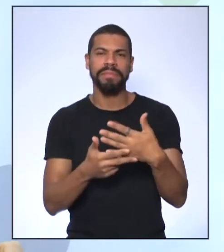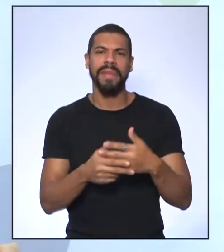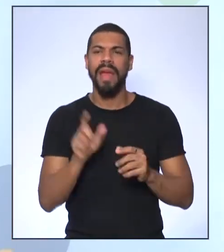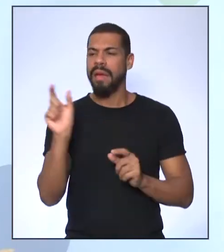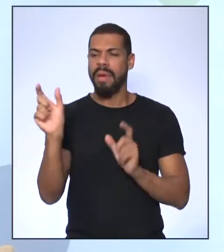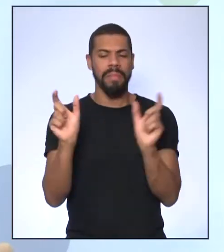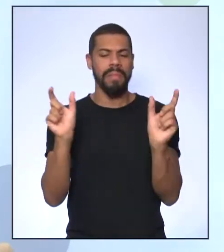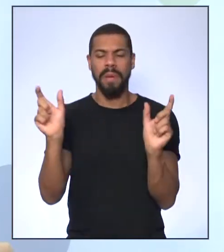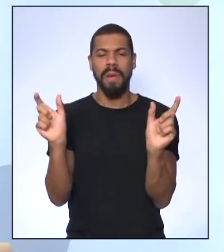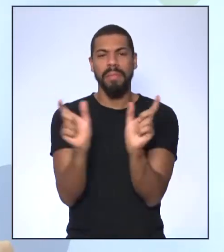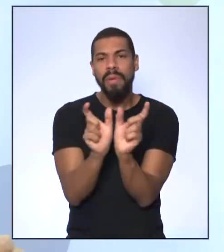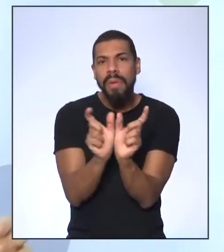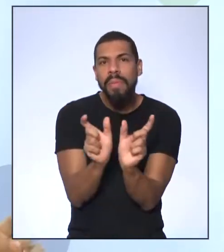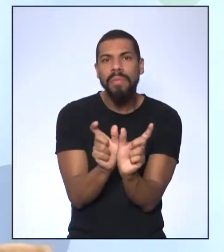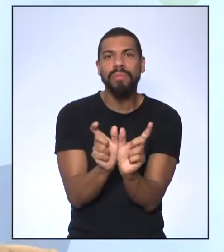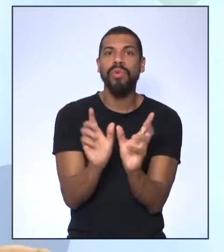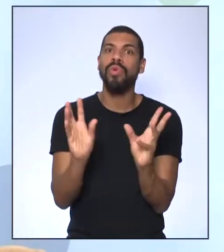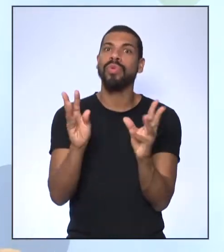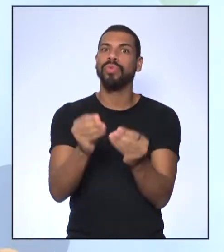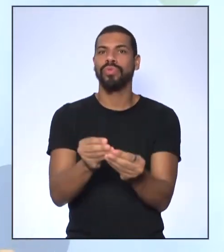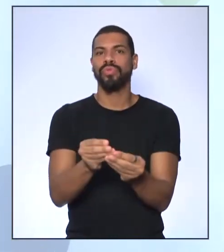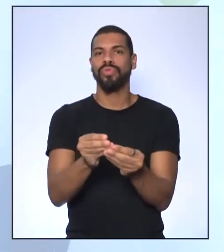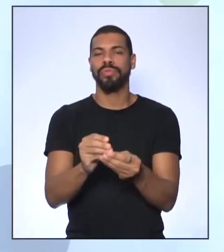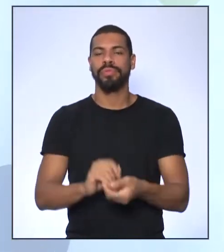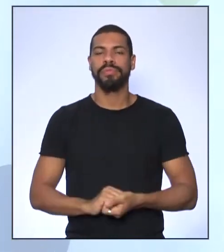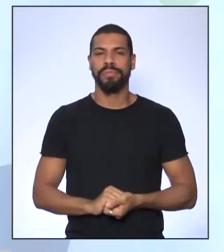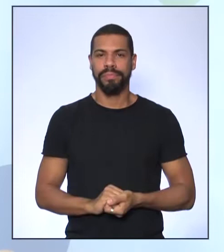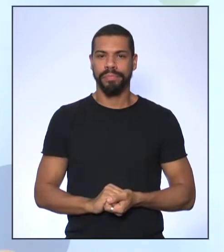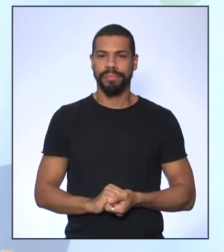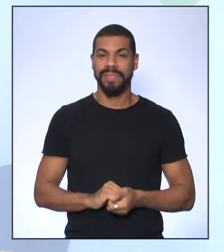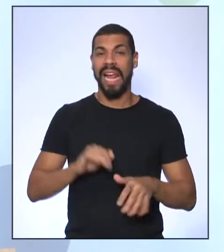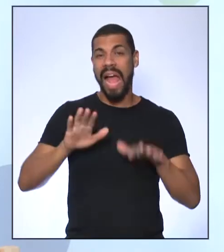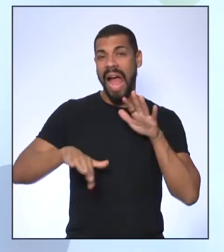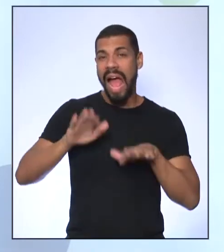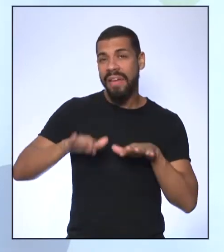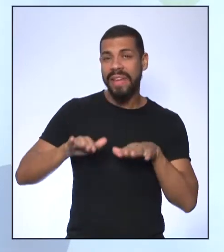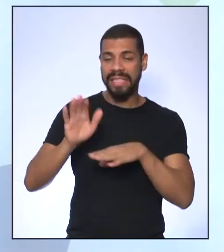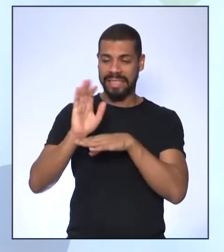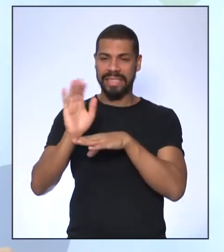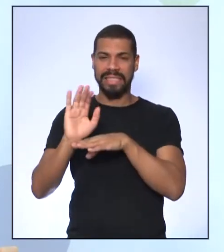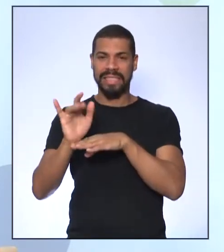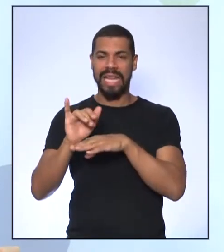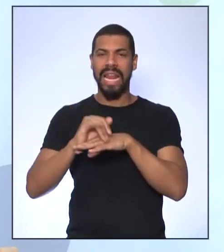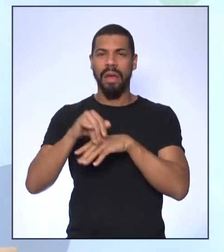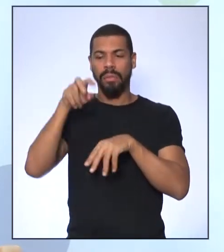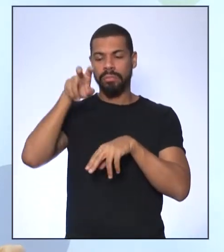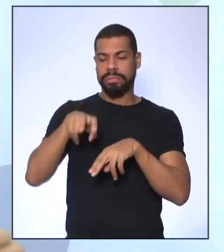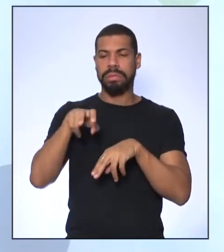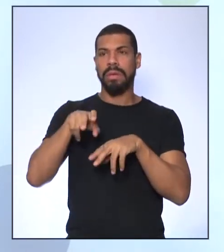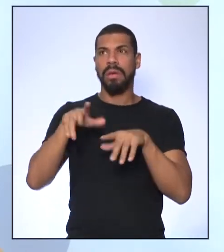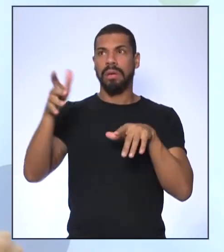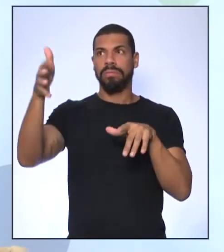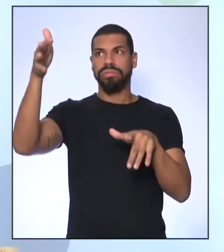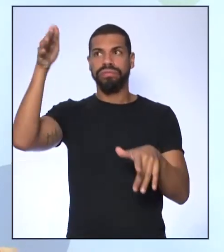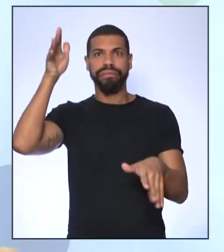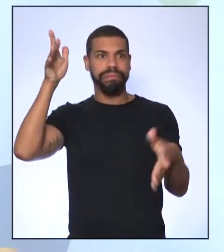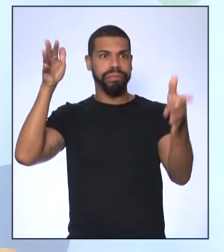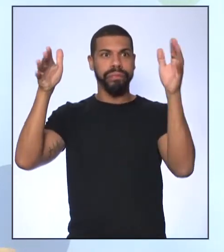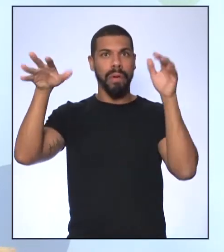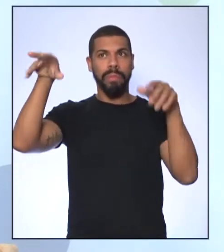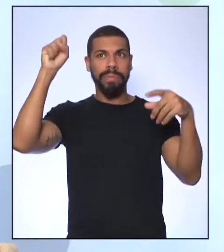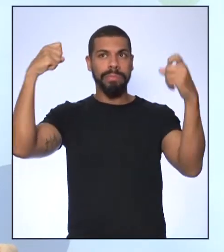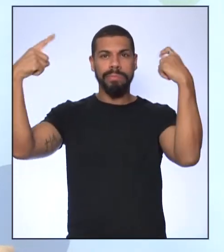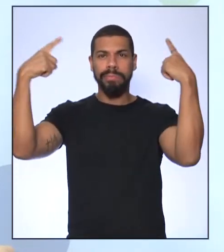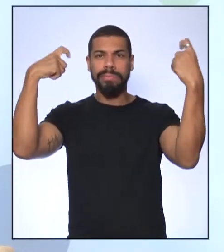gravados no cinema e essa reprodução do áudio ela é mais precisa. Às vezes na sala de cinema você tem 5, 6, 7, 8 caixas que reproduzem